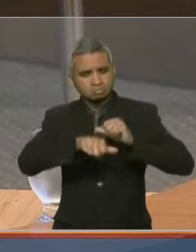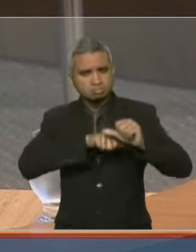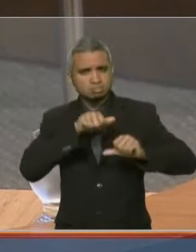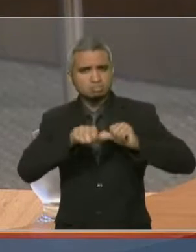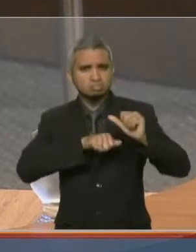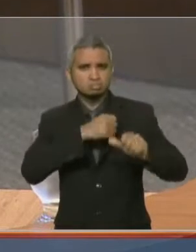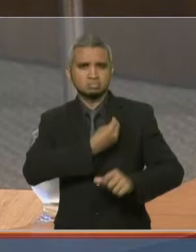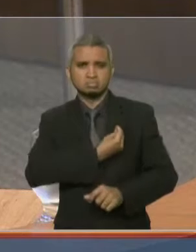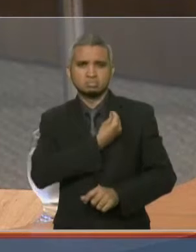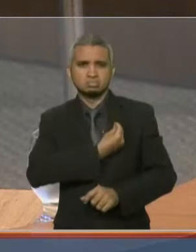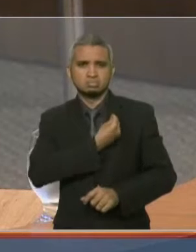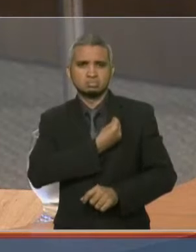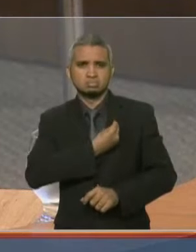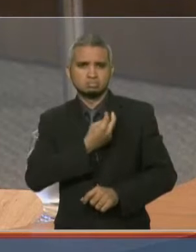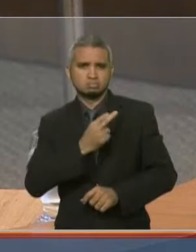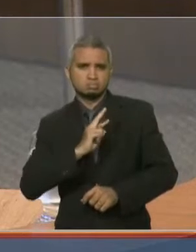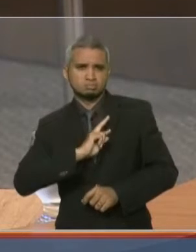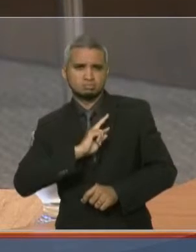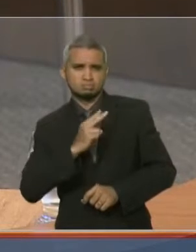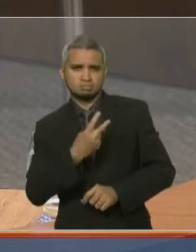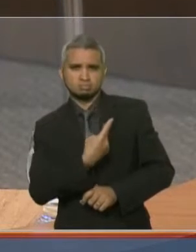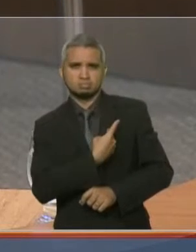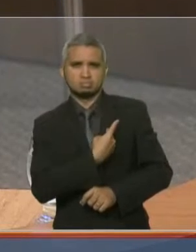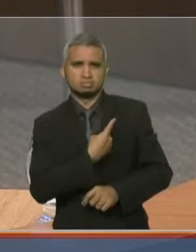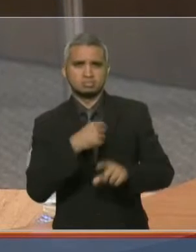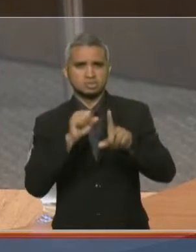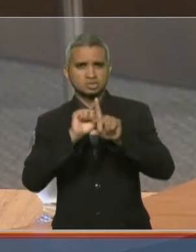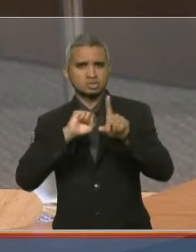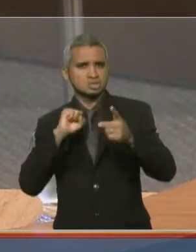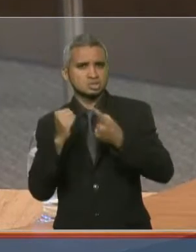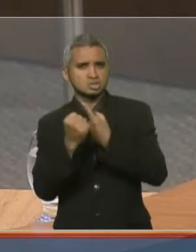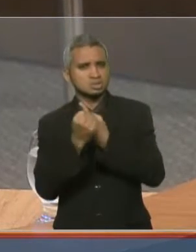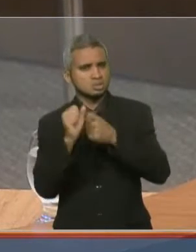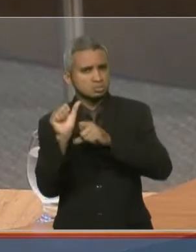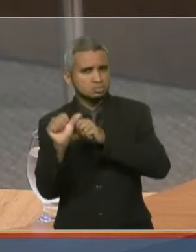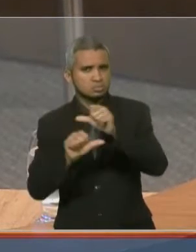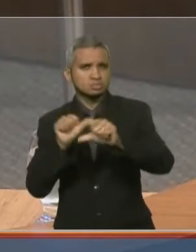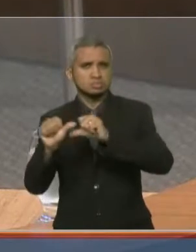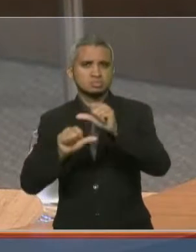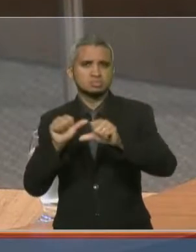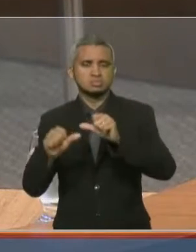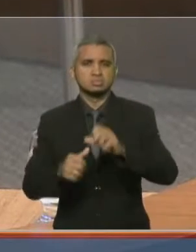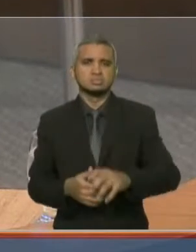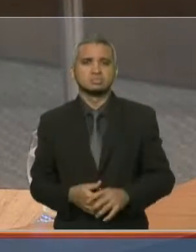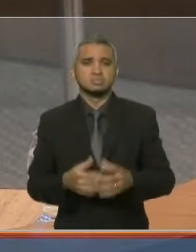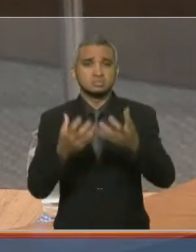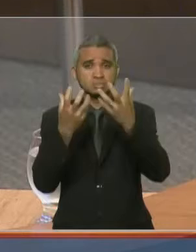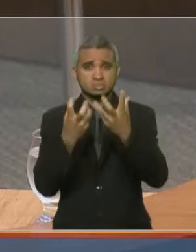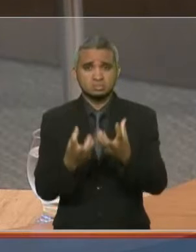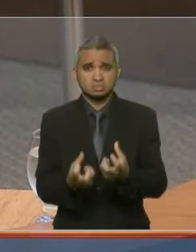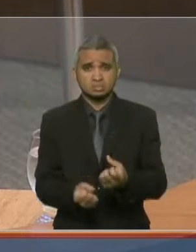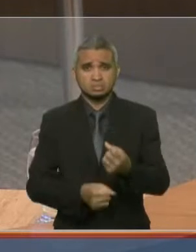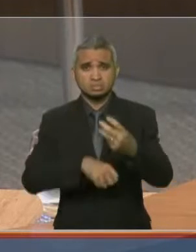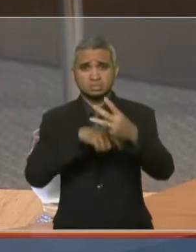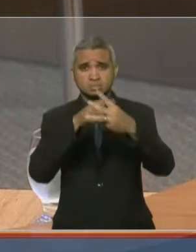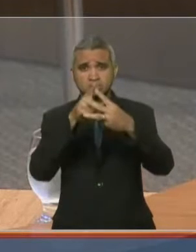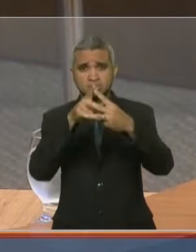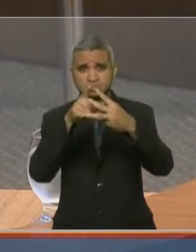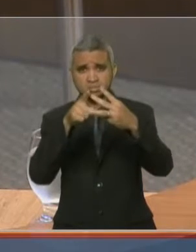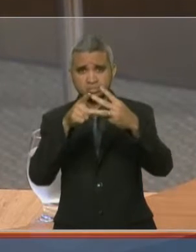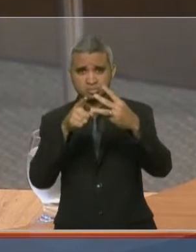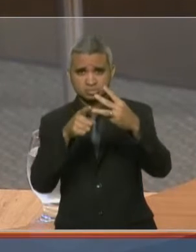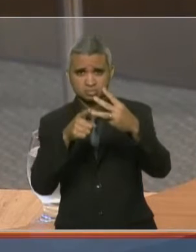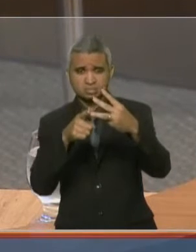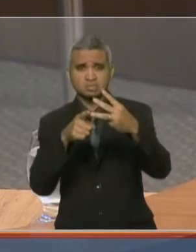comunidade, para uma conversão da sociedade, assumindo ali 3 elementos que a Quaresma nos provoca